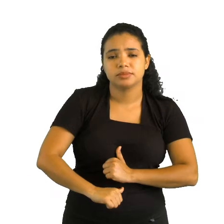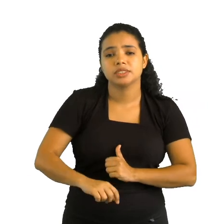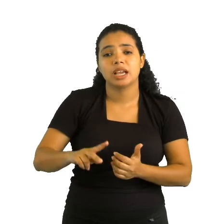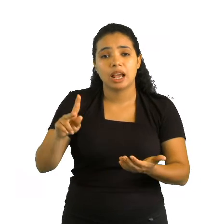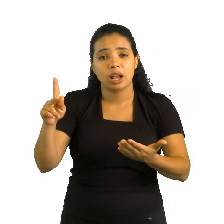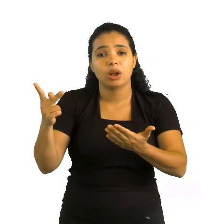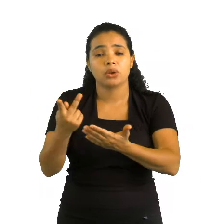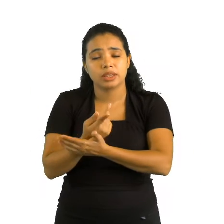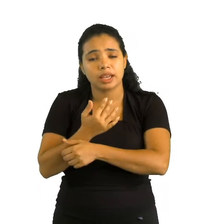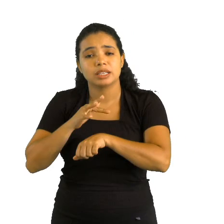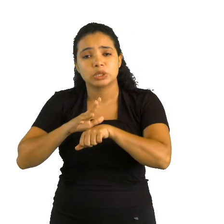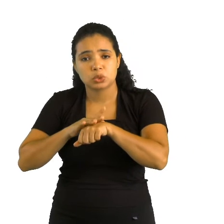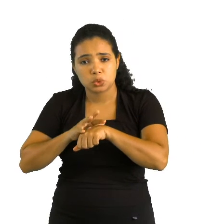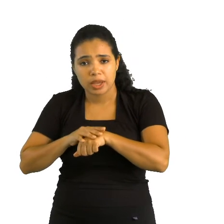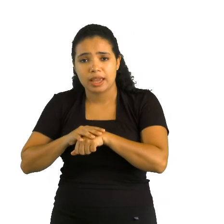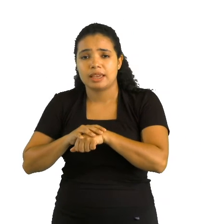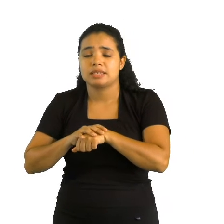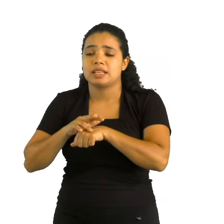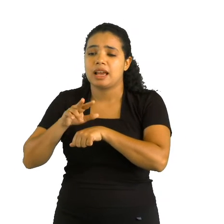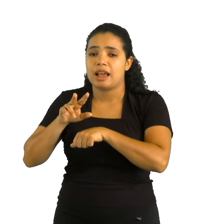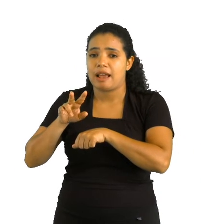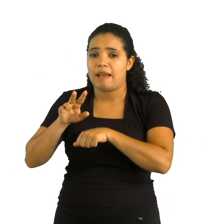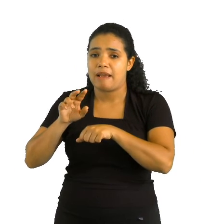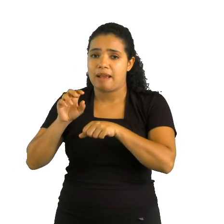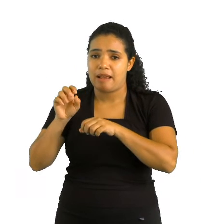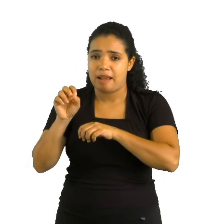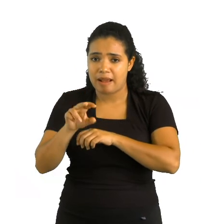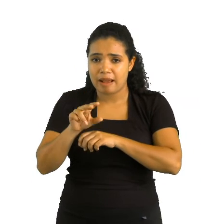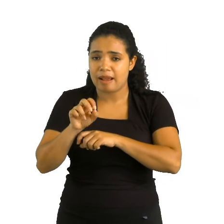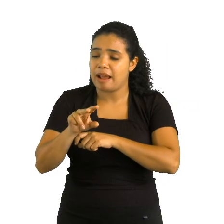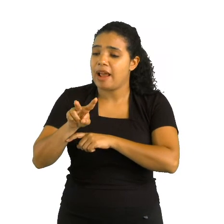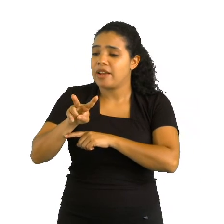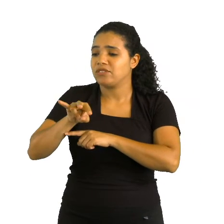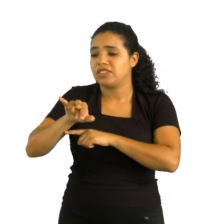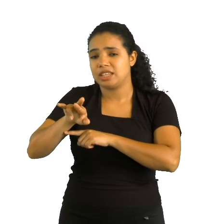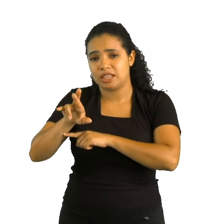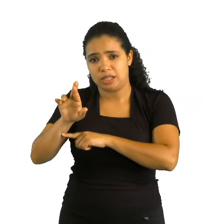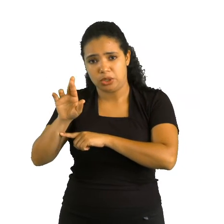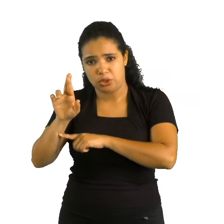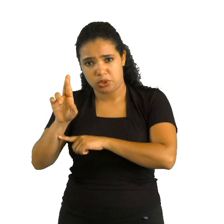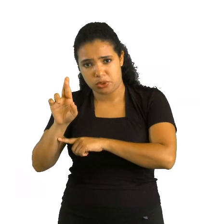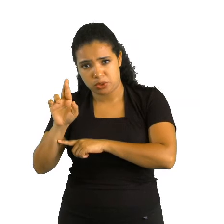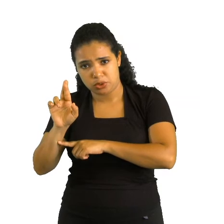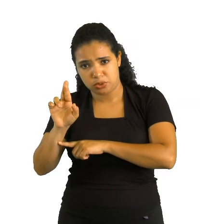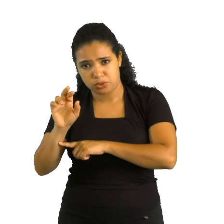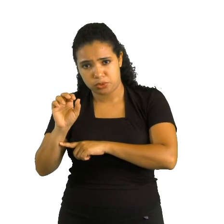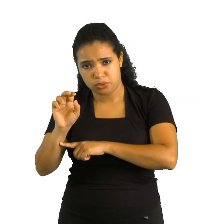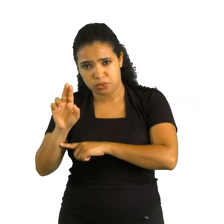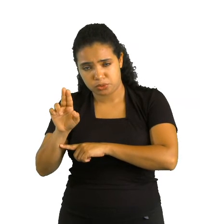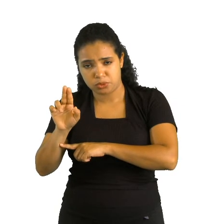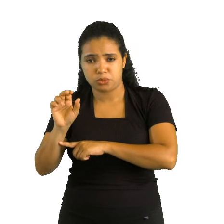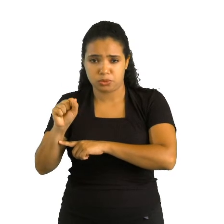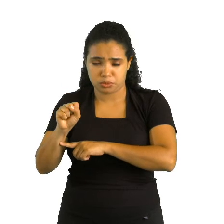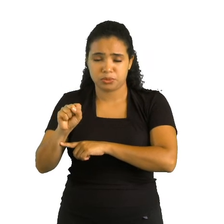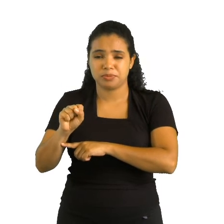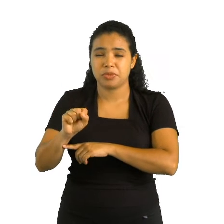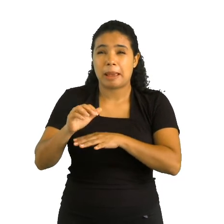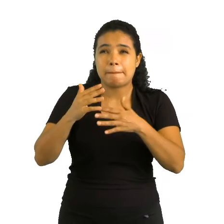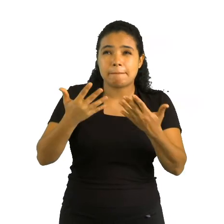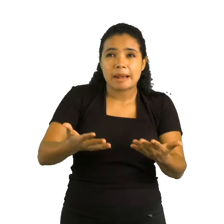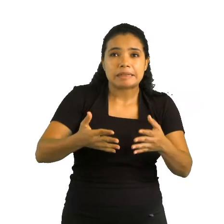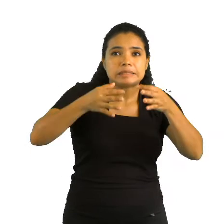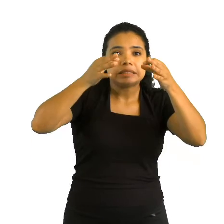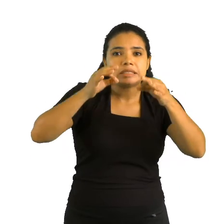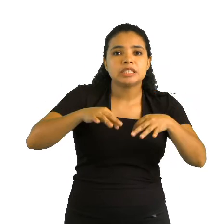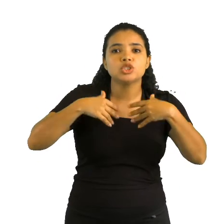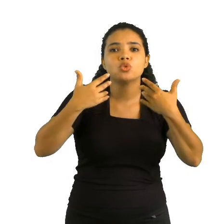doenças causadas por vírus. E apesar de não saber com absoluta certeza qual vírus é